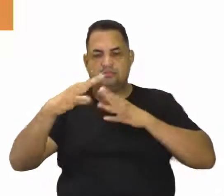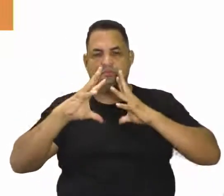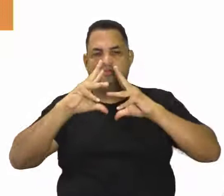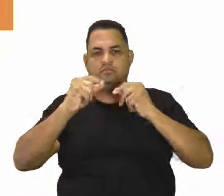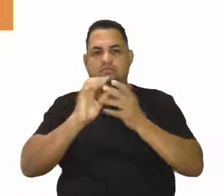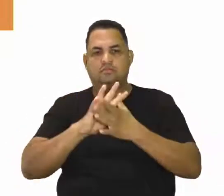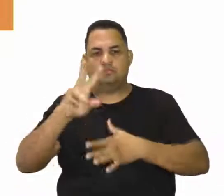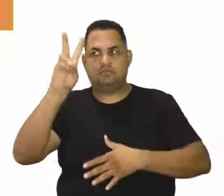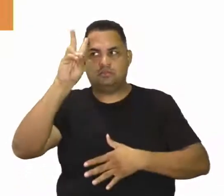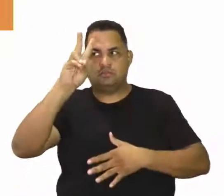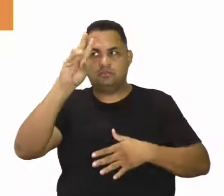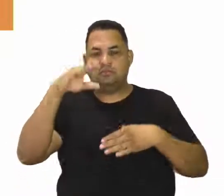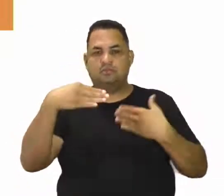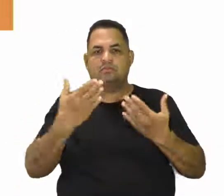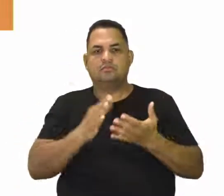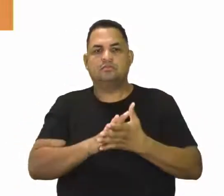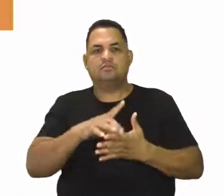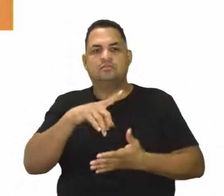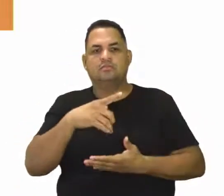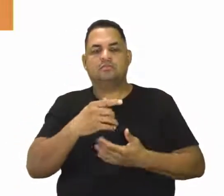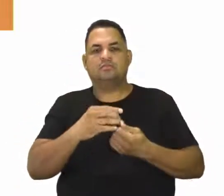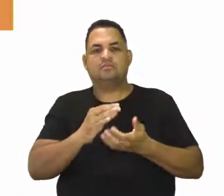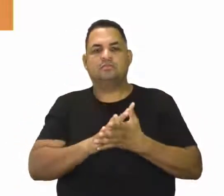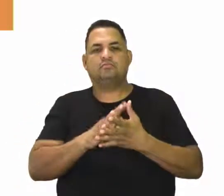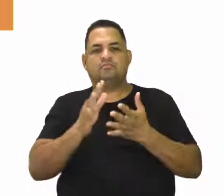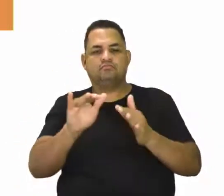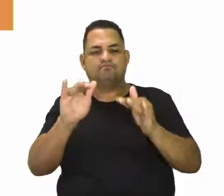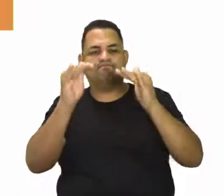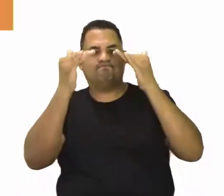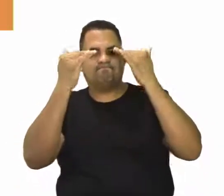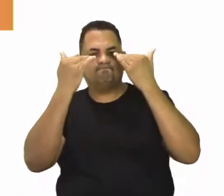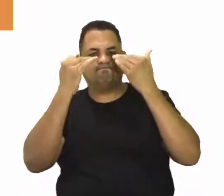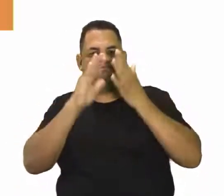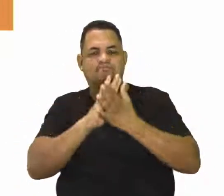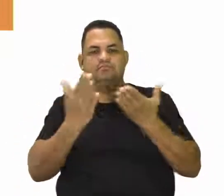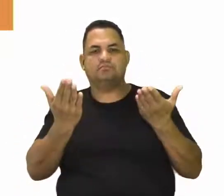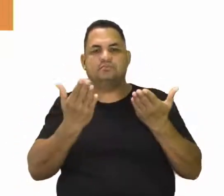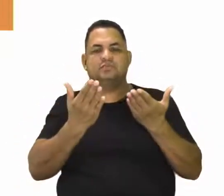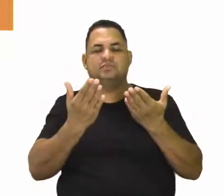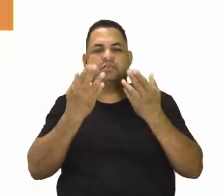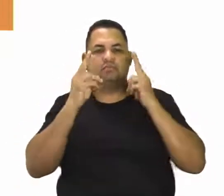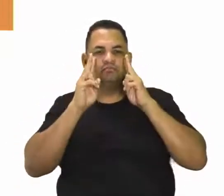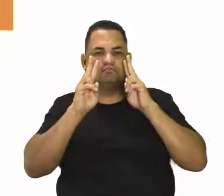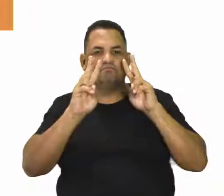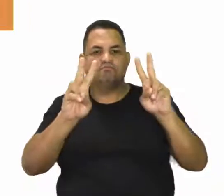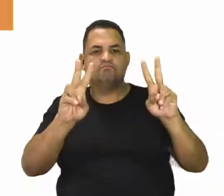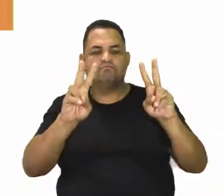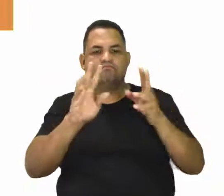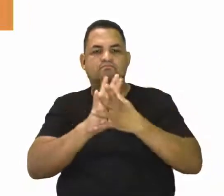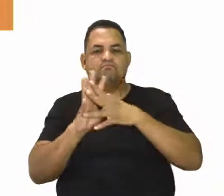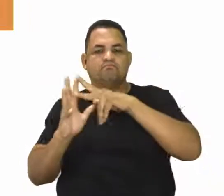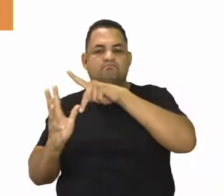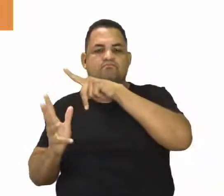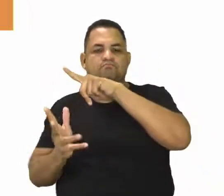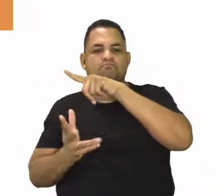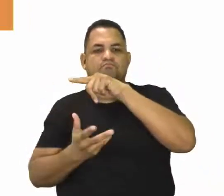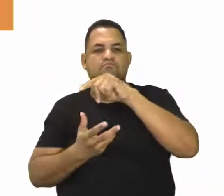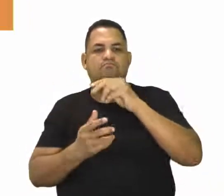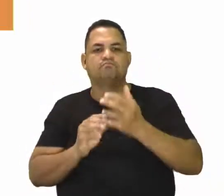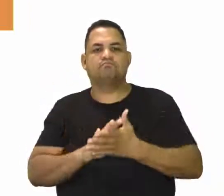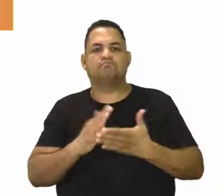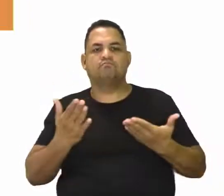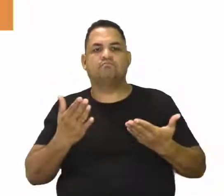toda a história para você ter chamar visão geral eu não diria avaliar